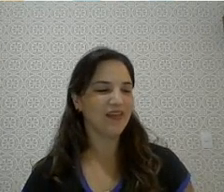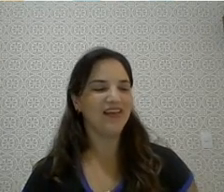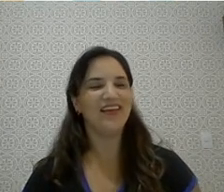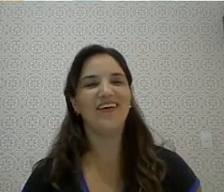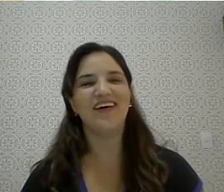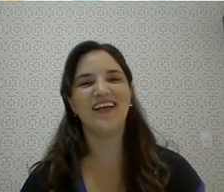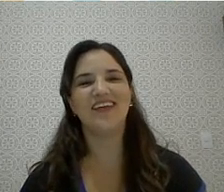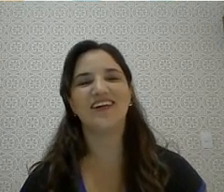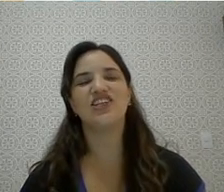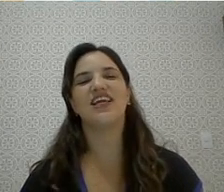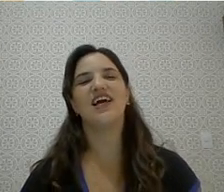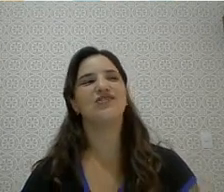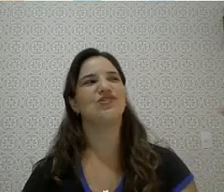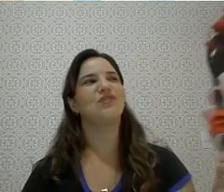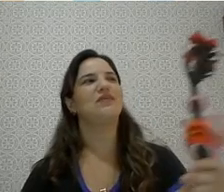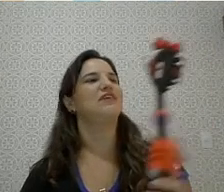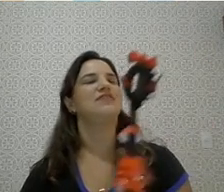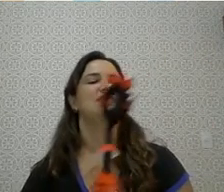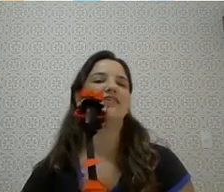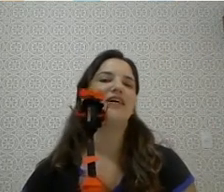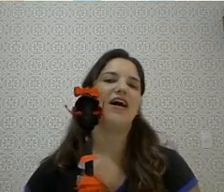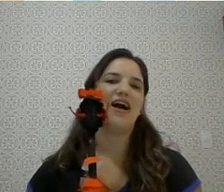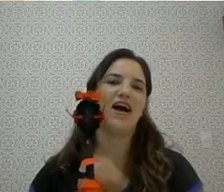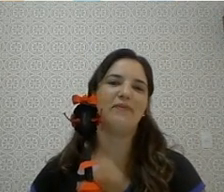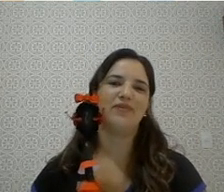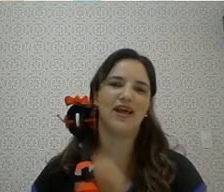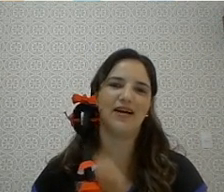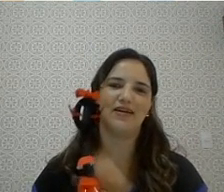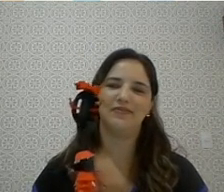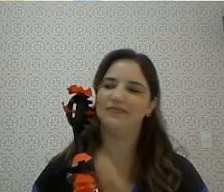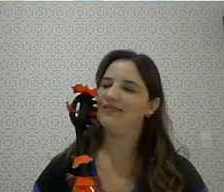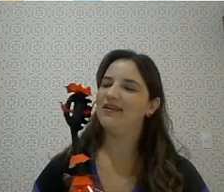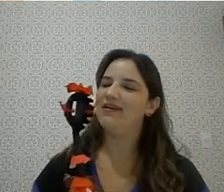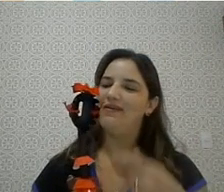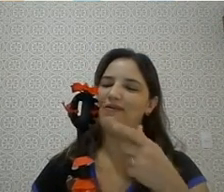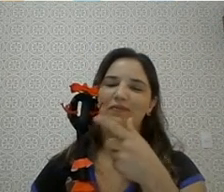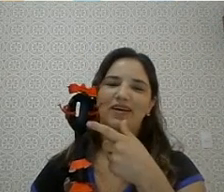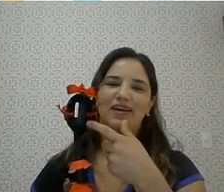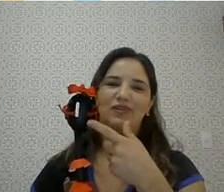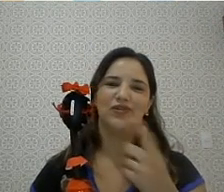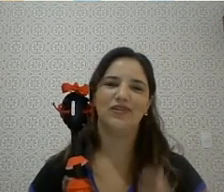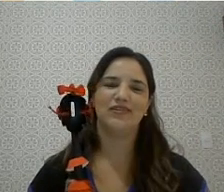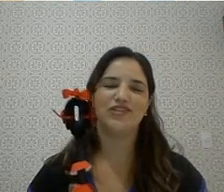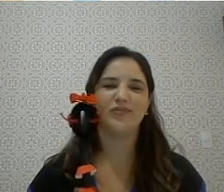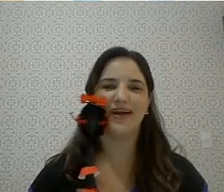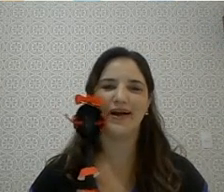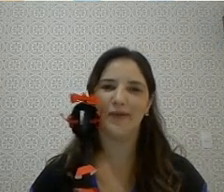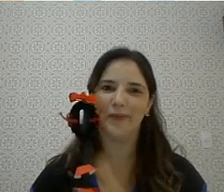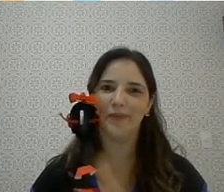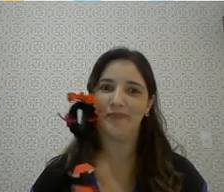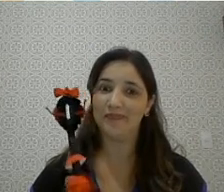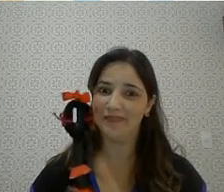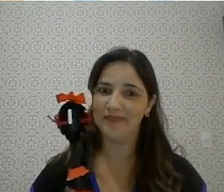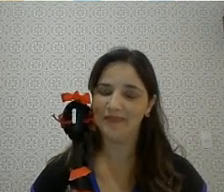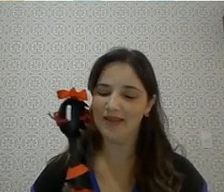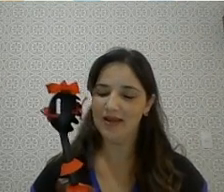legal. E olha aqui o que a Tia Kelly usou para fazer a boneca. Um pegador de